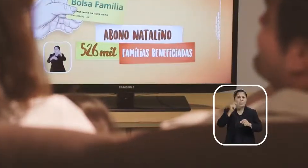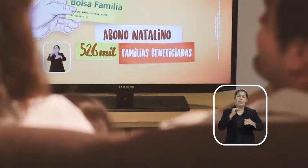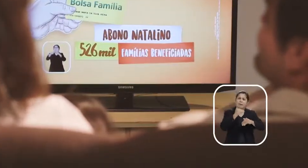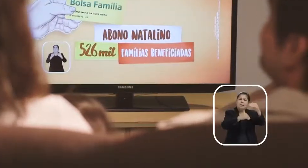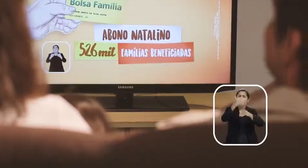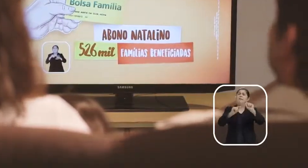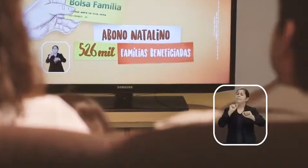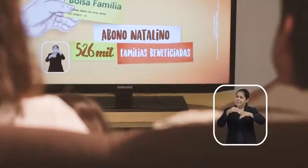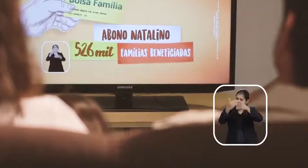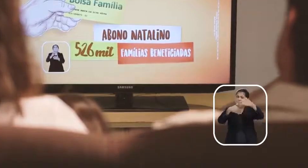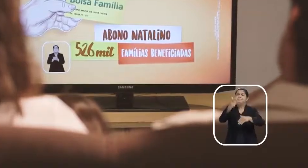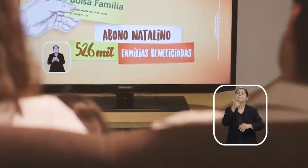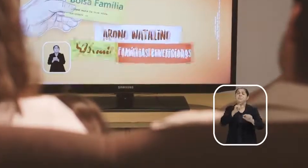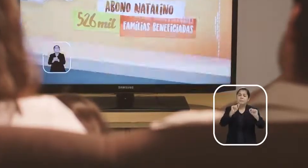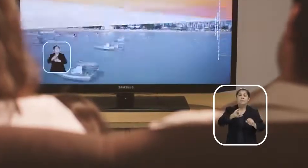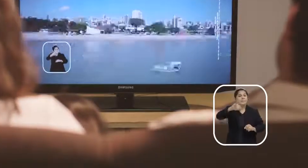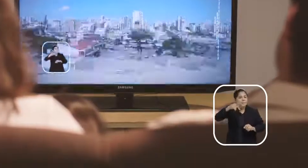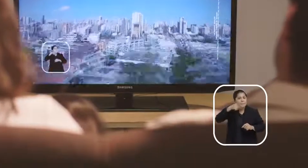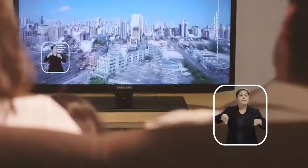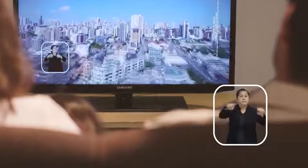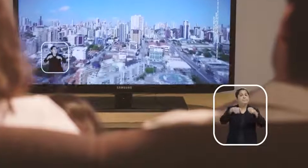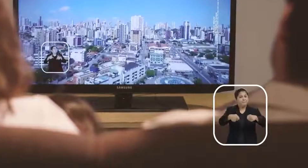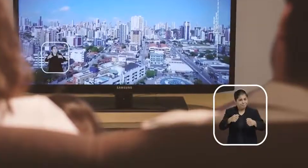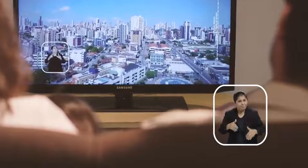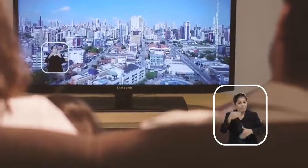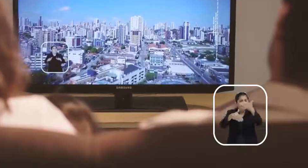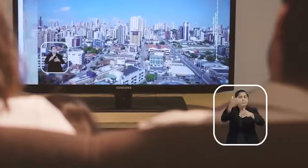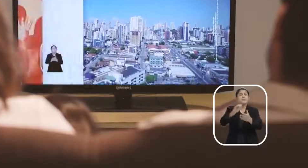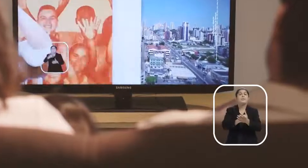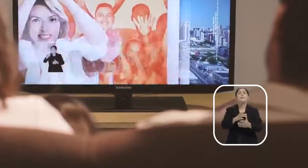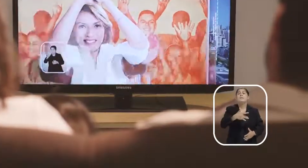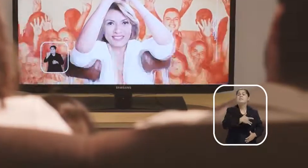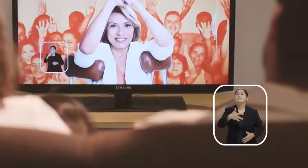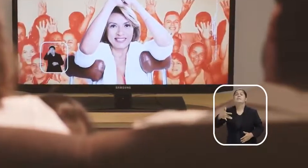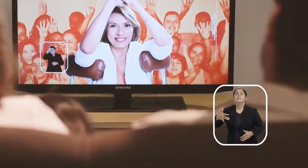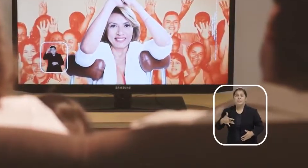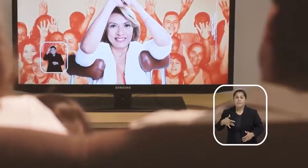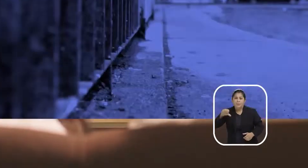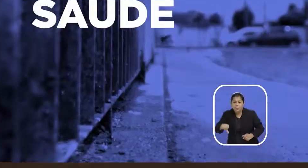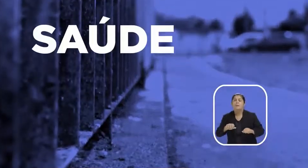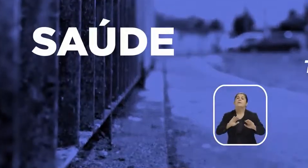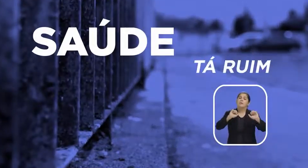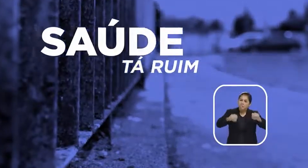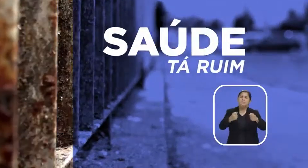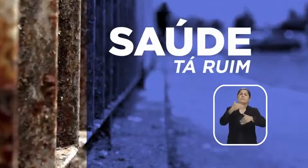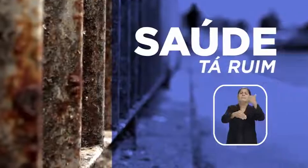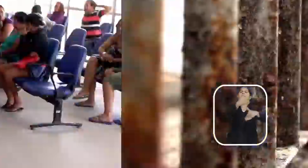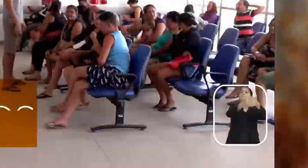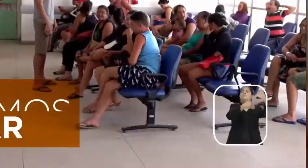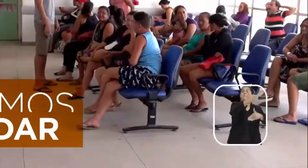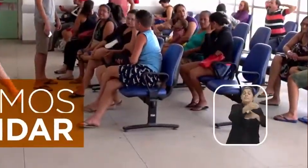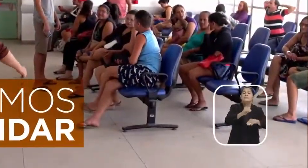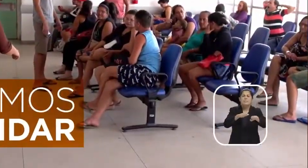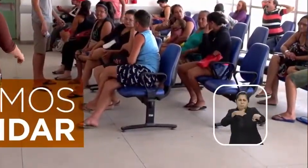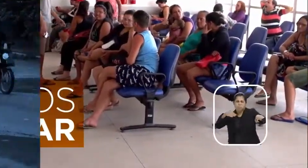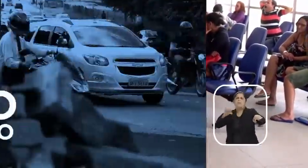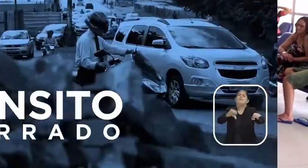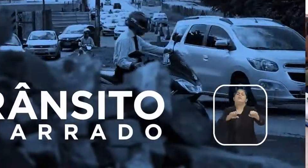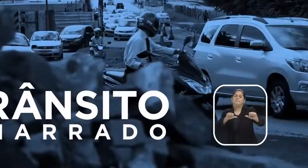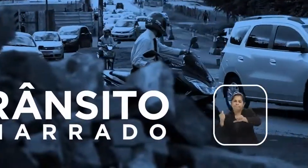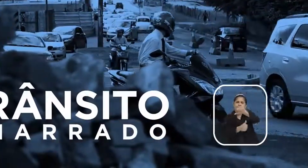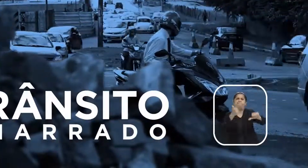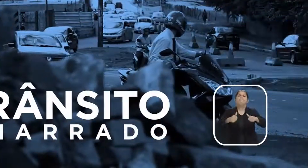porta fechada, pode ser até uma calçada. Passando por buraco, às vezes levando queda, me machucando e por